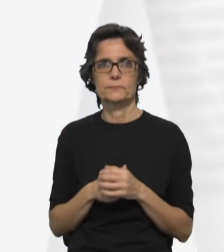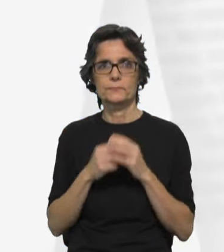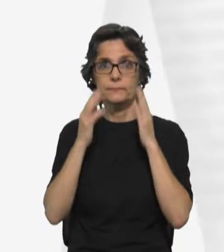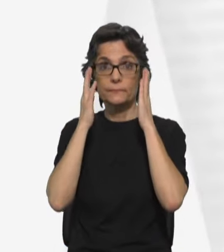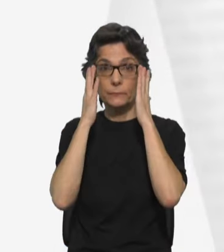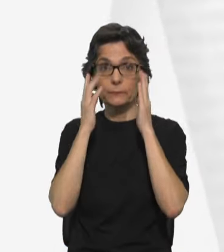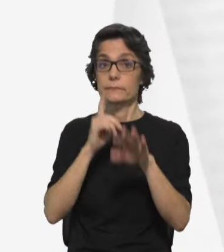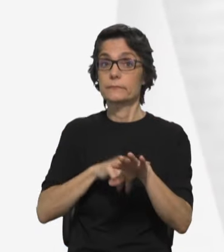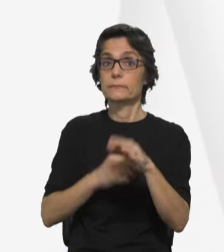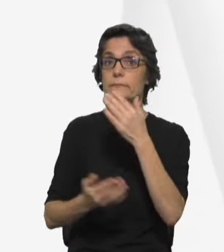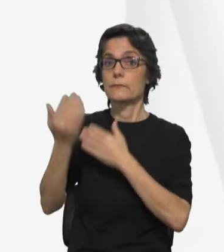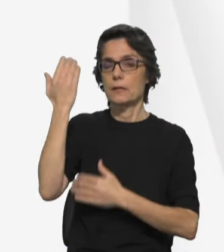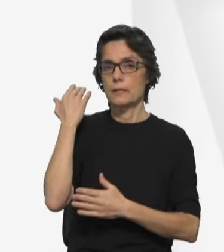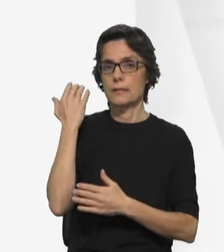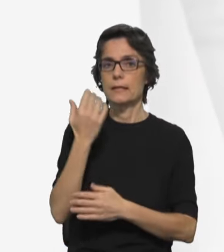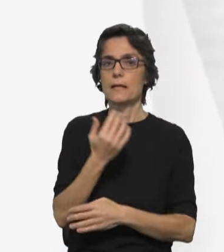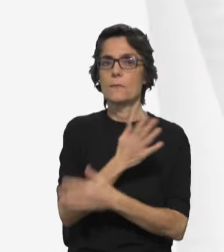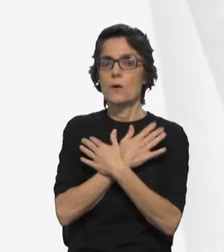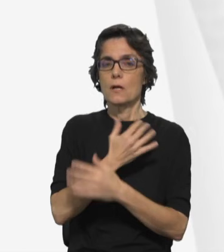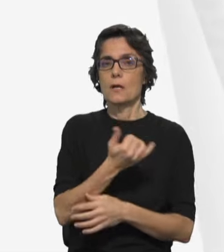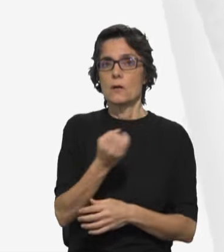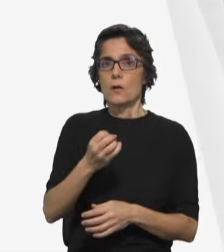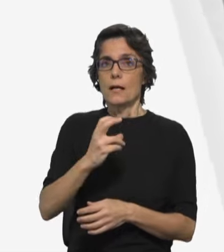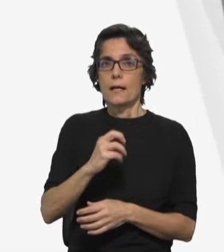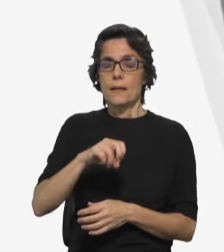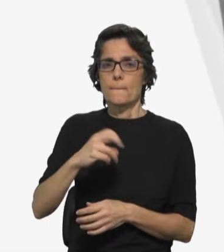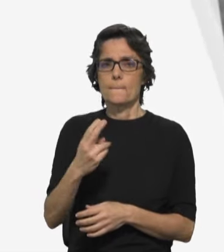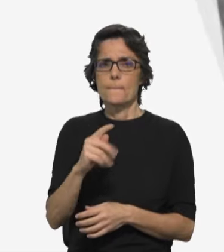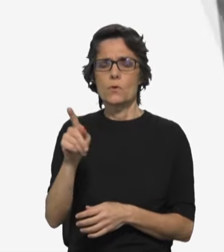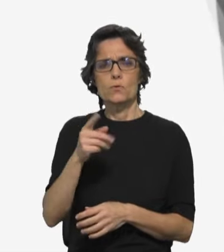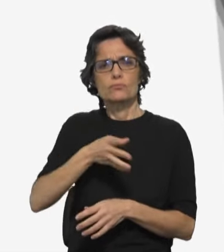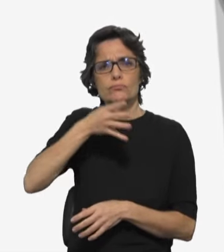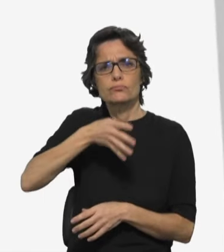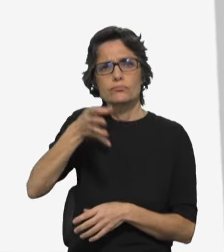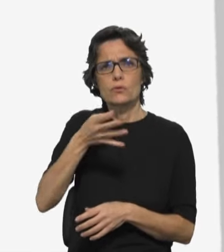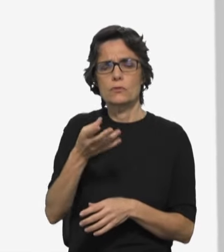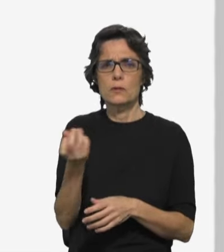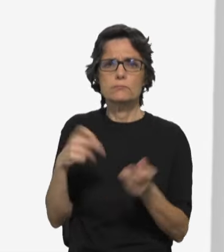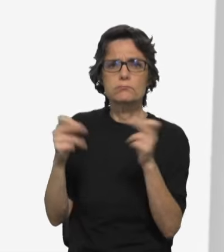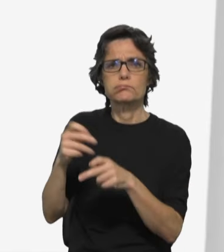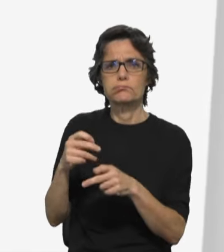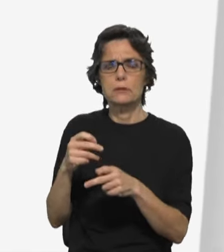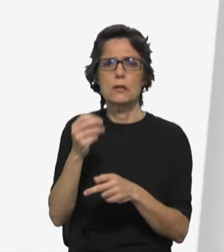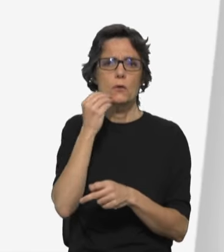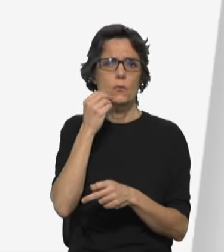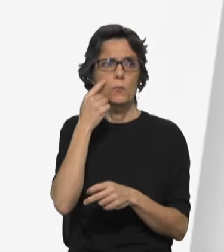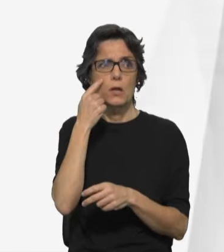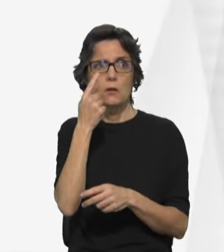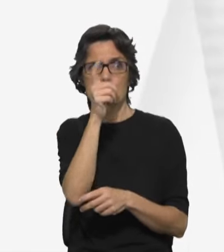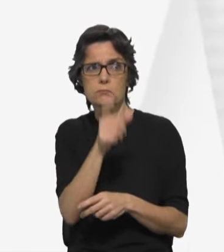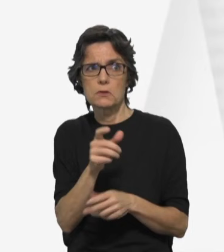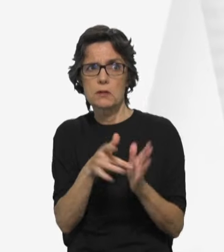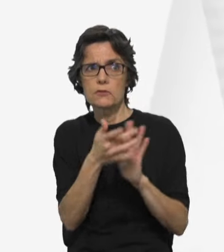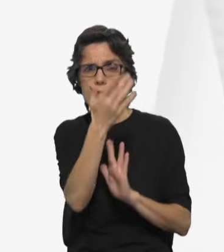Naquele tempo, os discípulos de Emaús contaram o que tinha acontecido no caminho e como tinham reconhecido Jesus